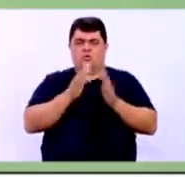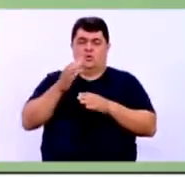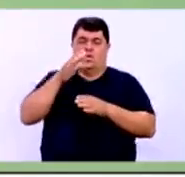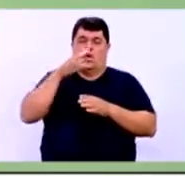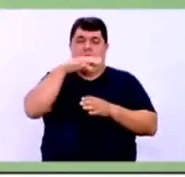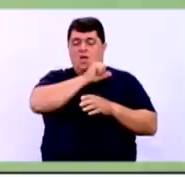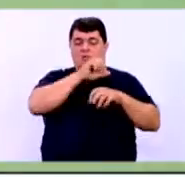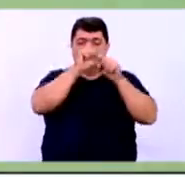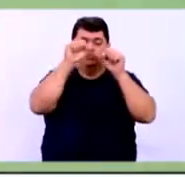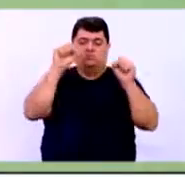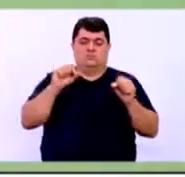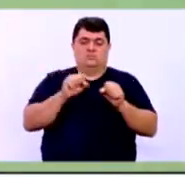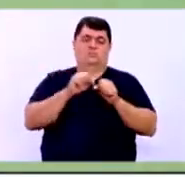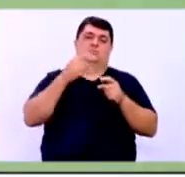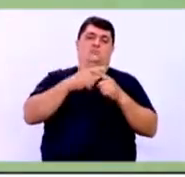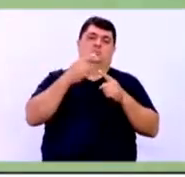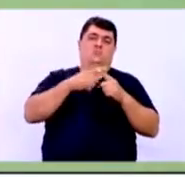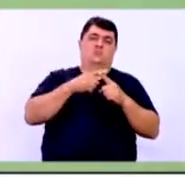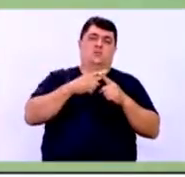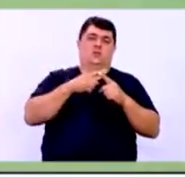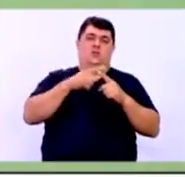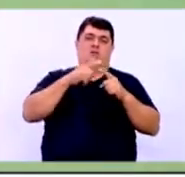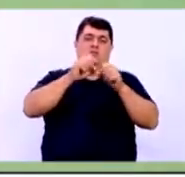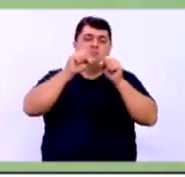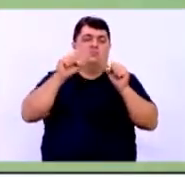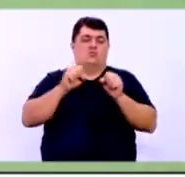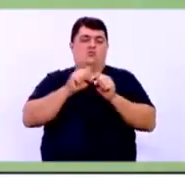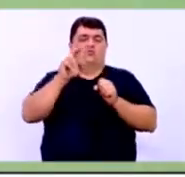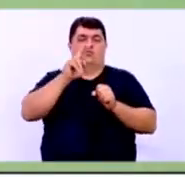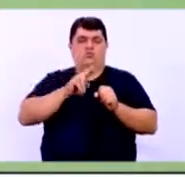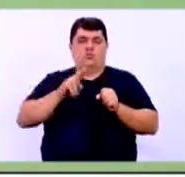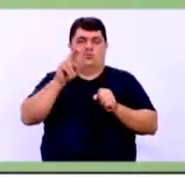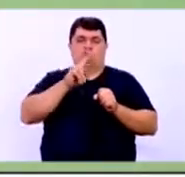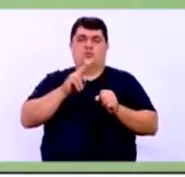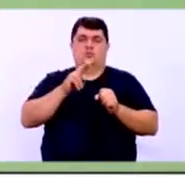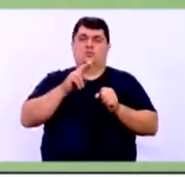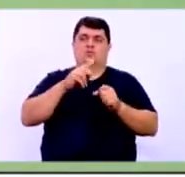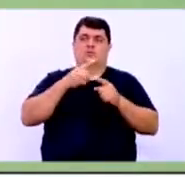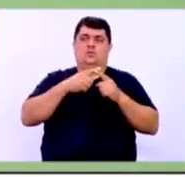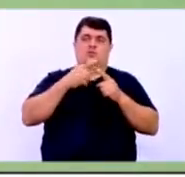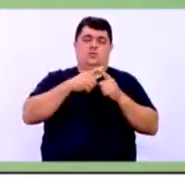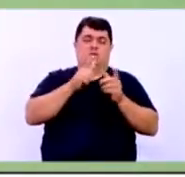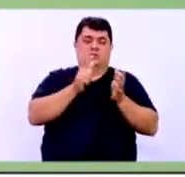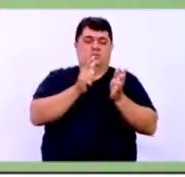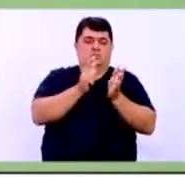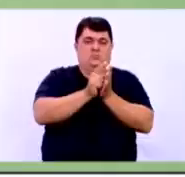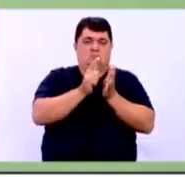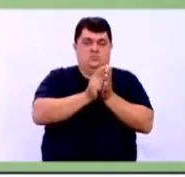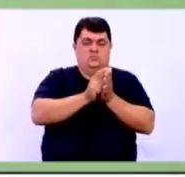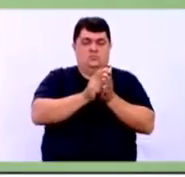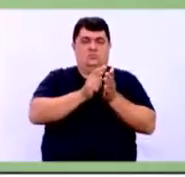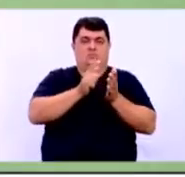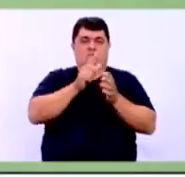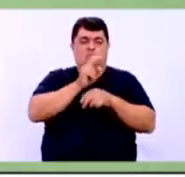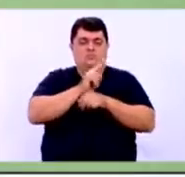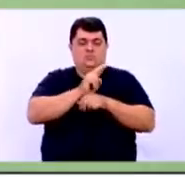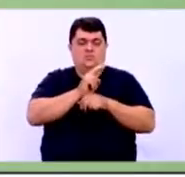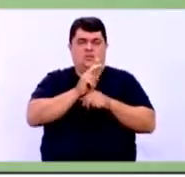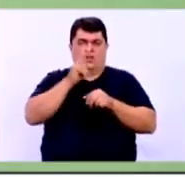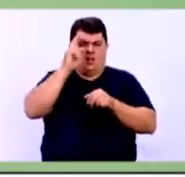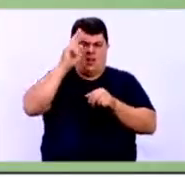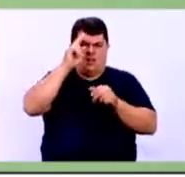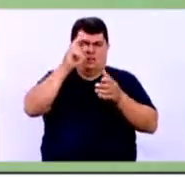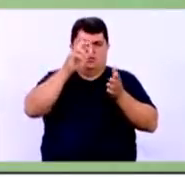automática, um processo informatizado por meio de fichas de controle. Lembra aquelas